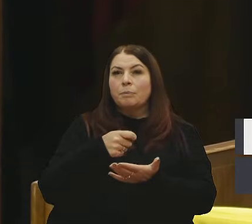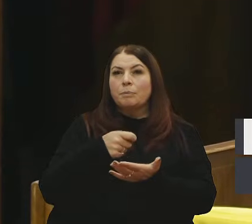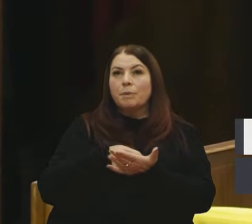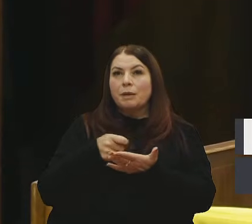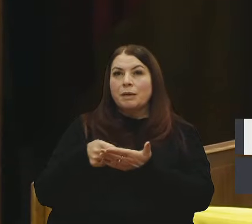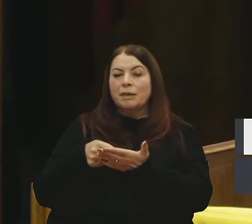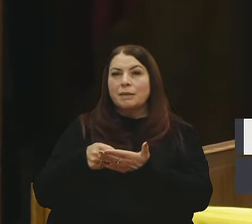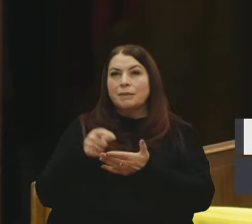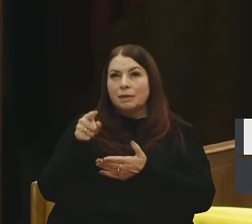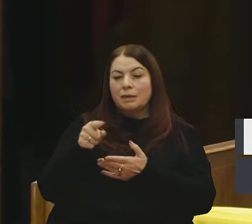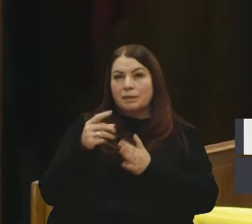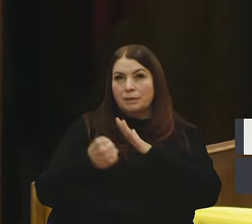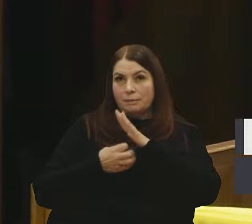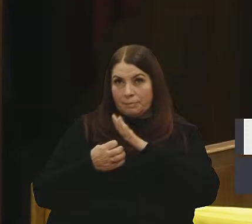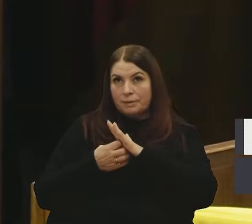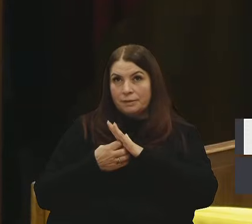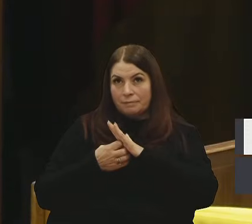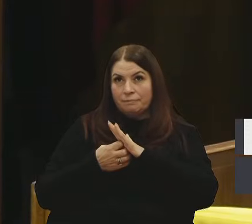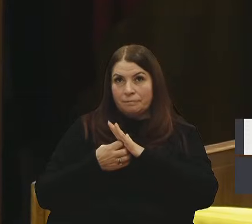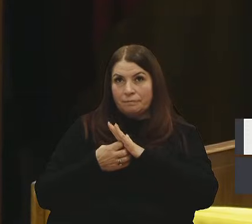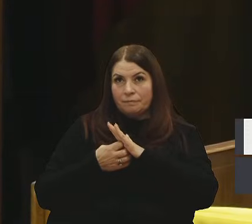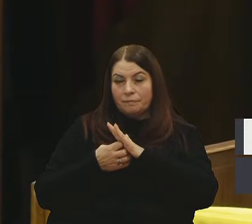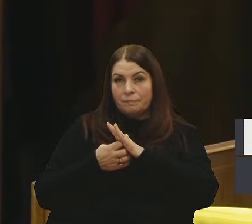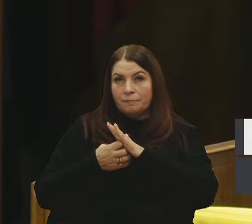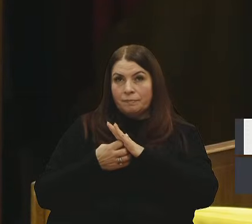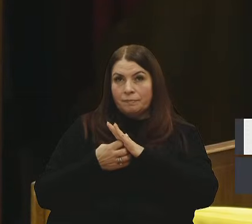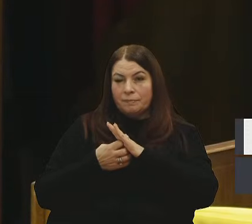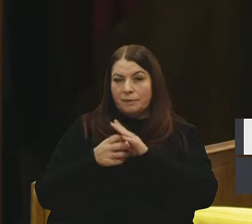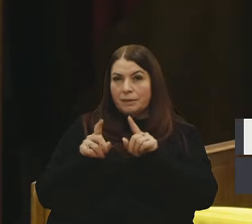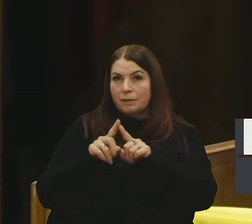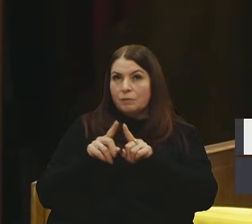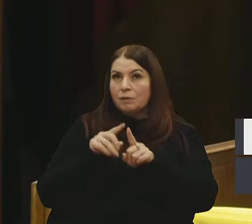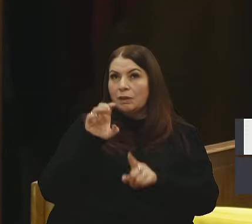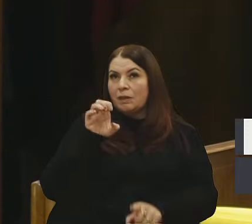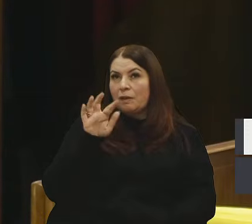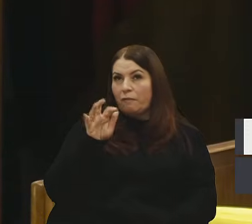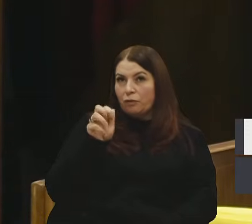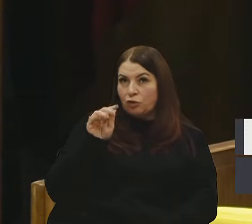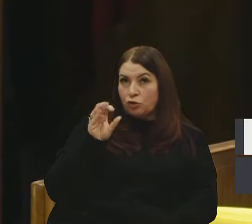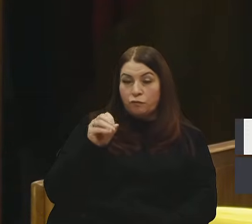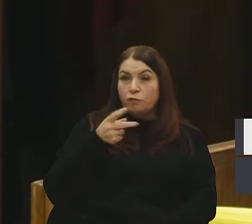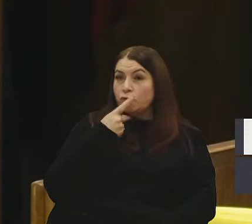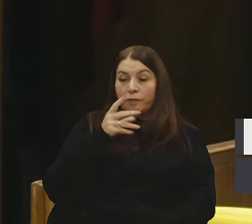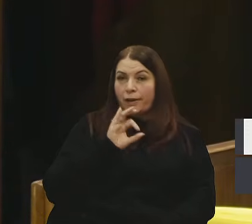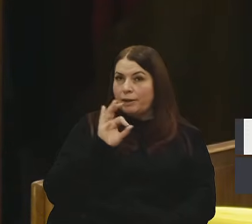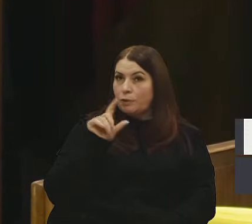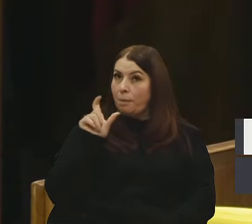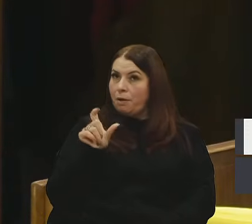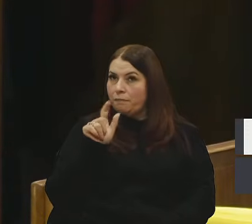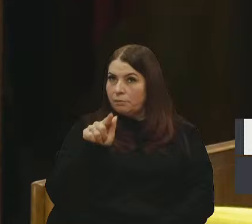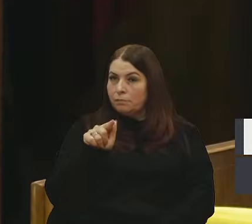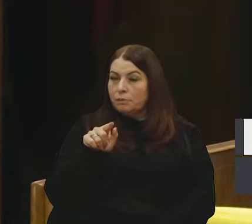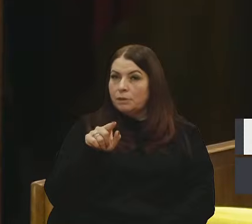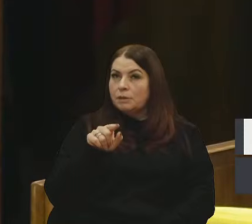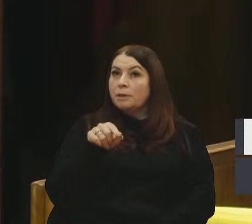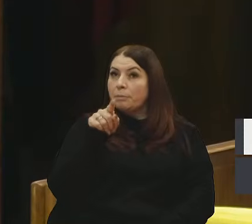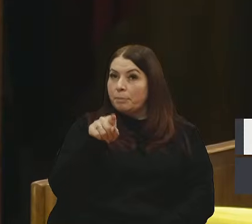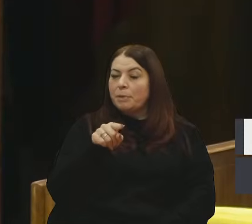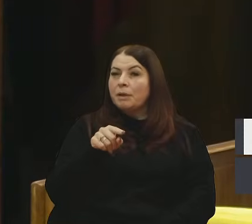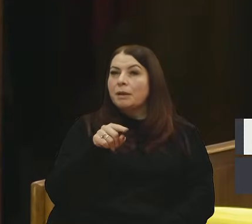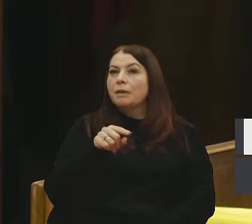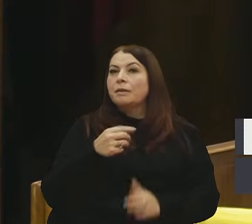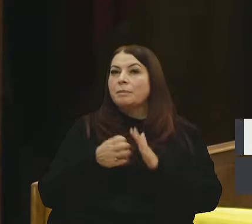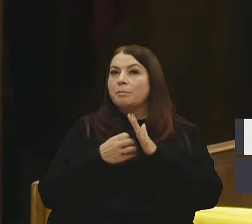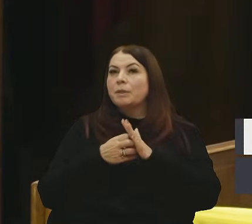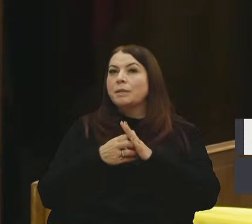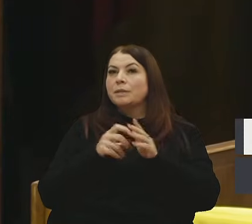à concessionária. Desembolso efetivo, eu não tinha falado sobre isso até agora. Pelo poder concedente em virtude